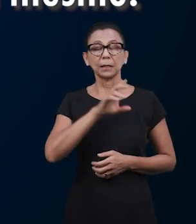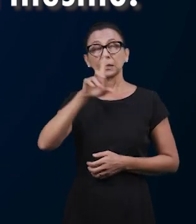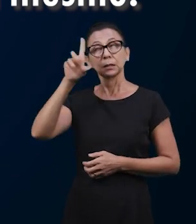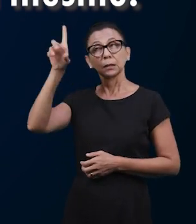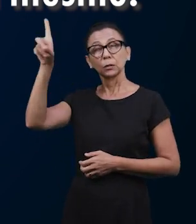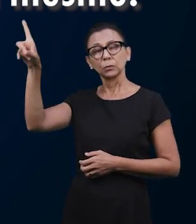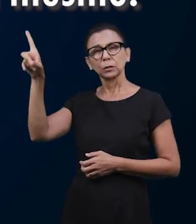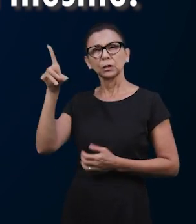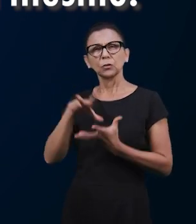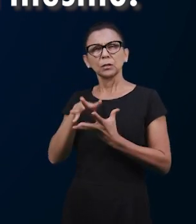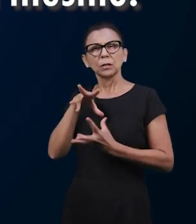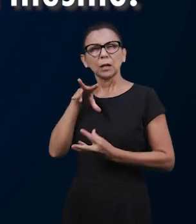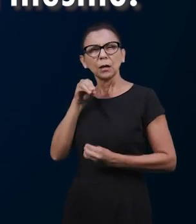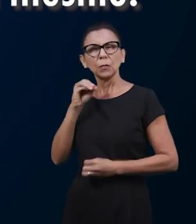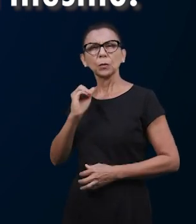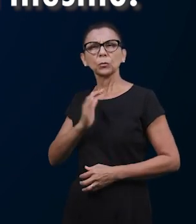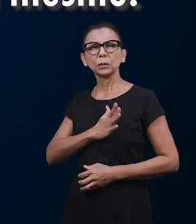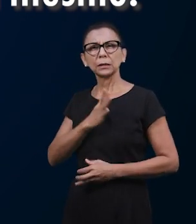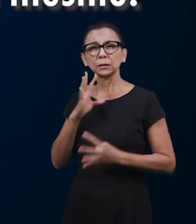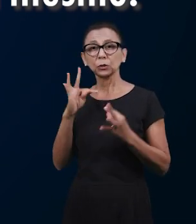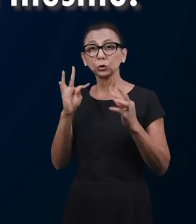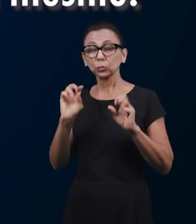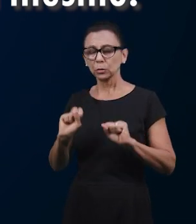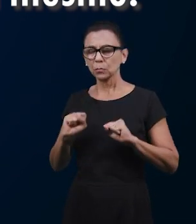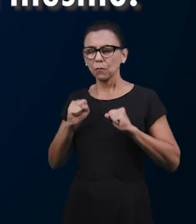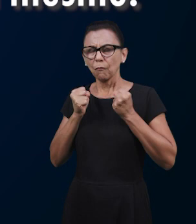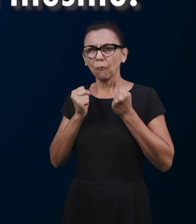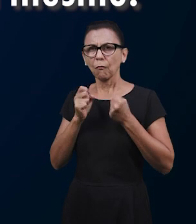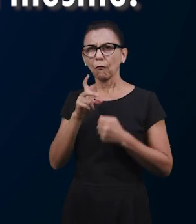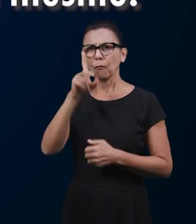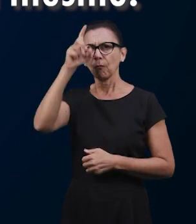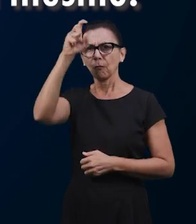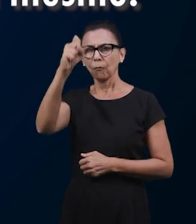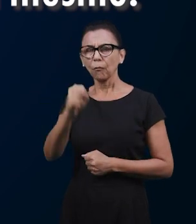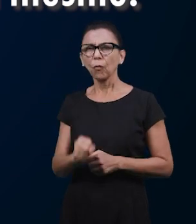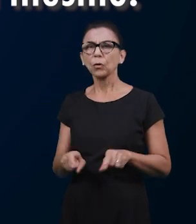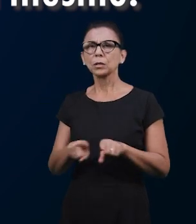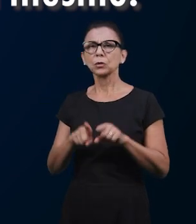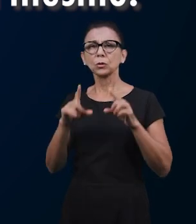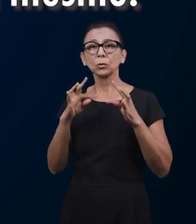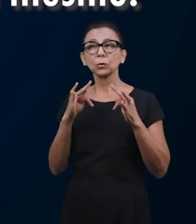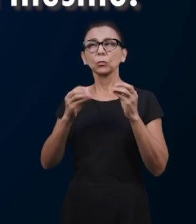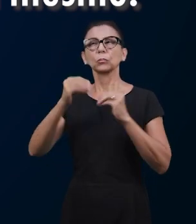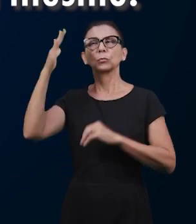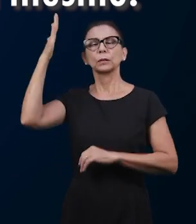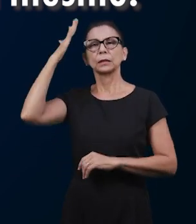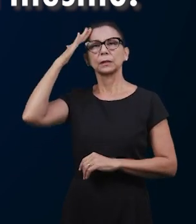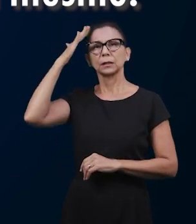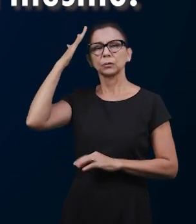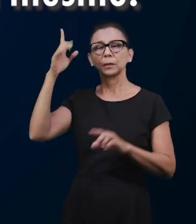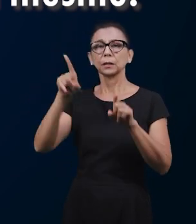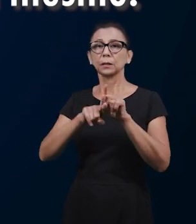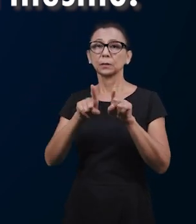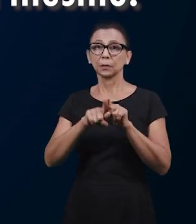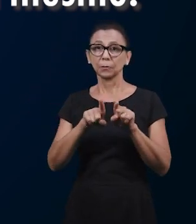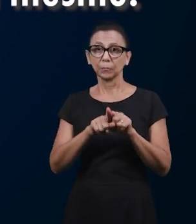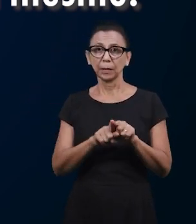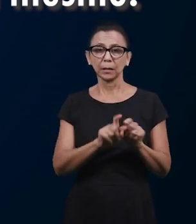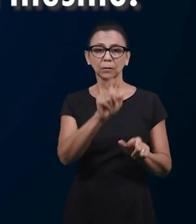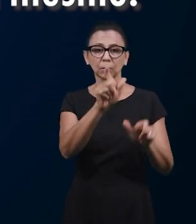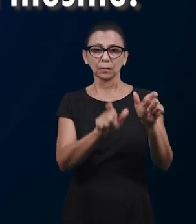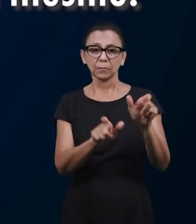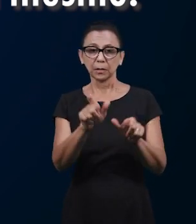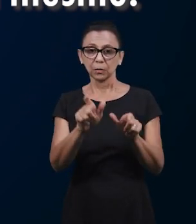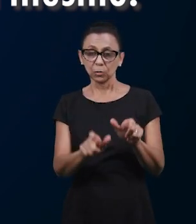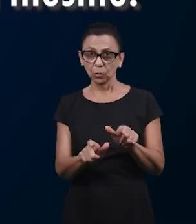coração e de toda a tua alma e de todas as tuas forças e de todo o teu entendimento e ao teu próximo como a ti